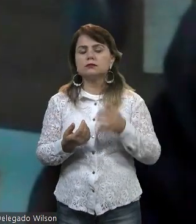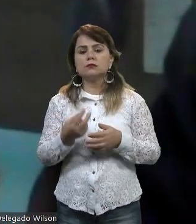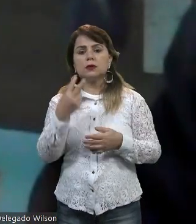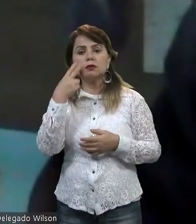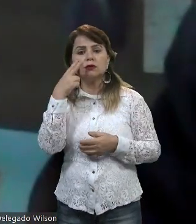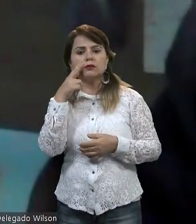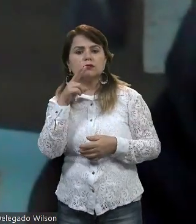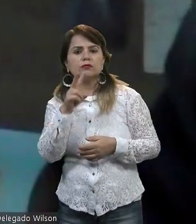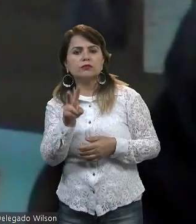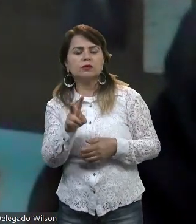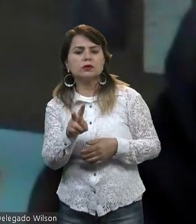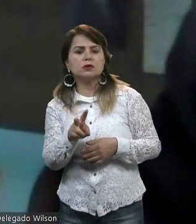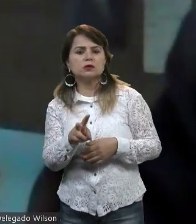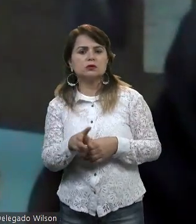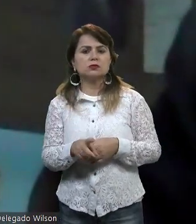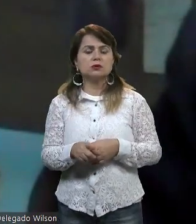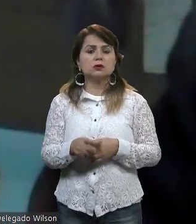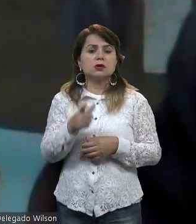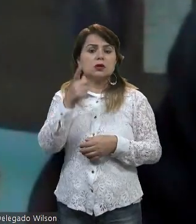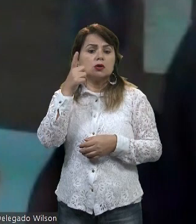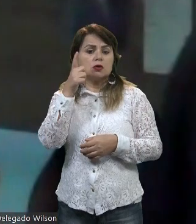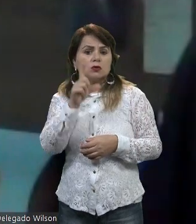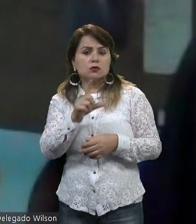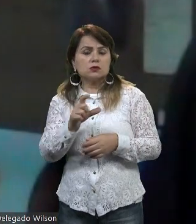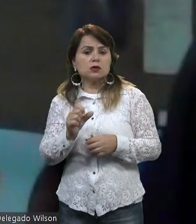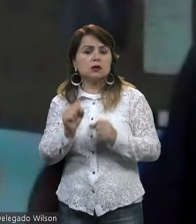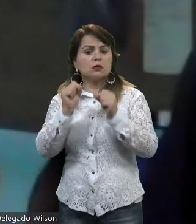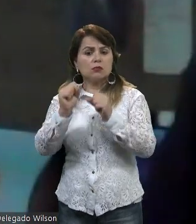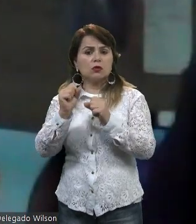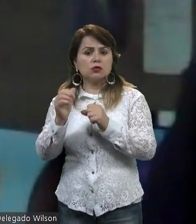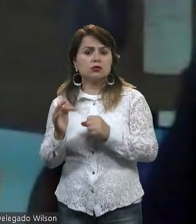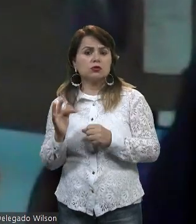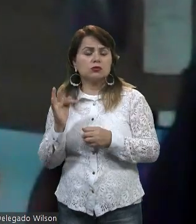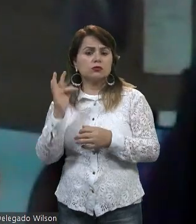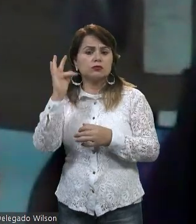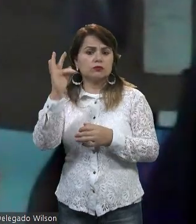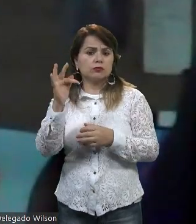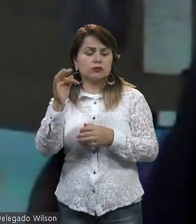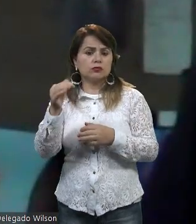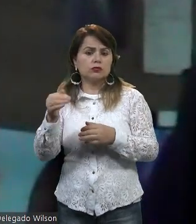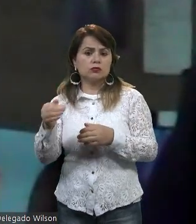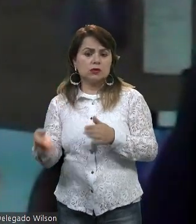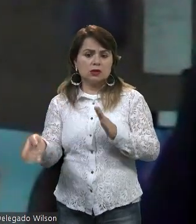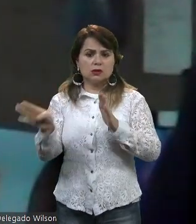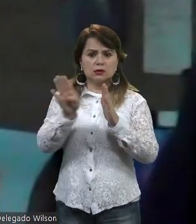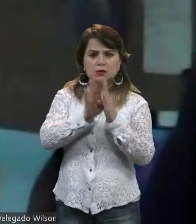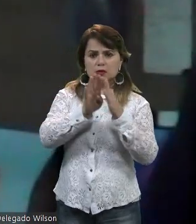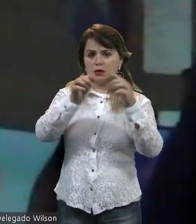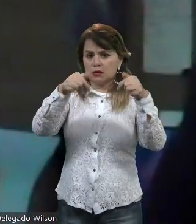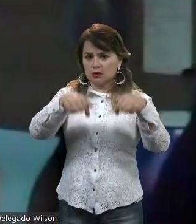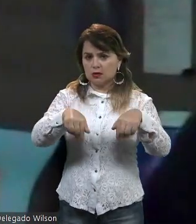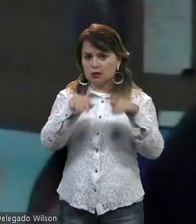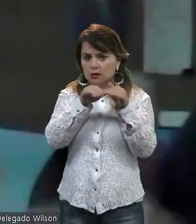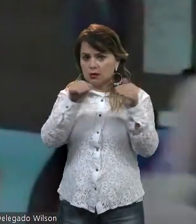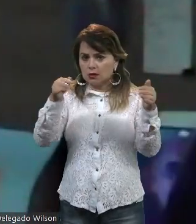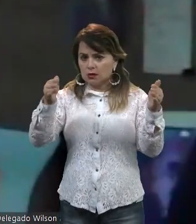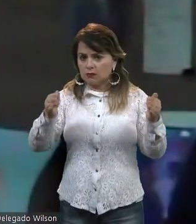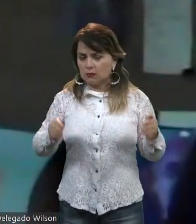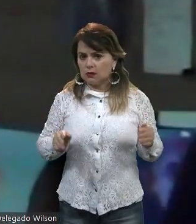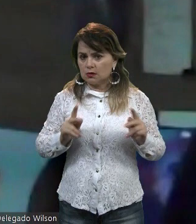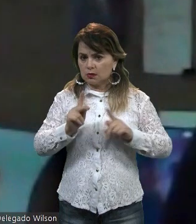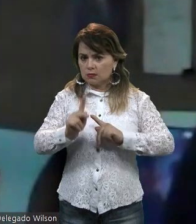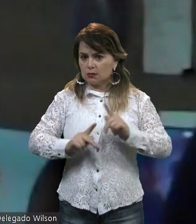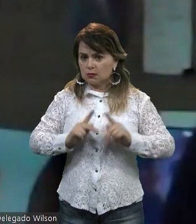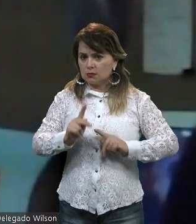enorme possibilidade de que venha isso ocorrer para a mesa diretora desta casa. E para o prefeito